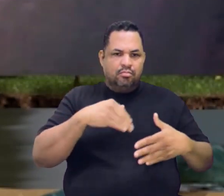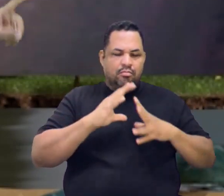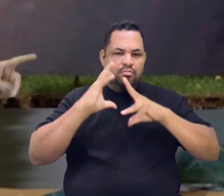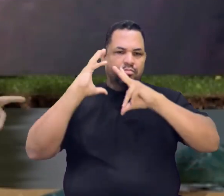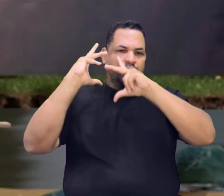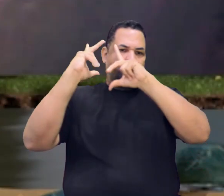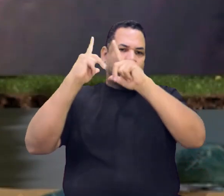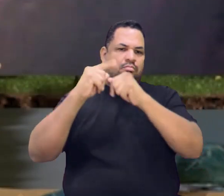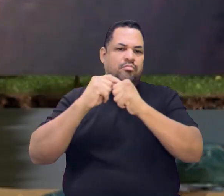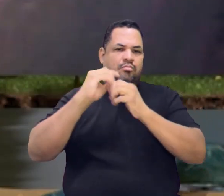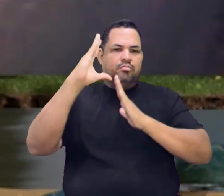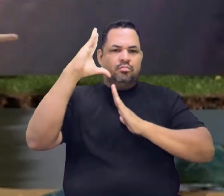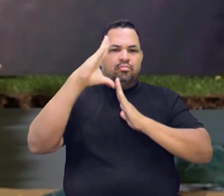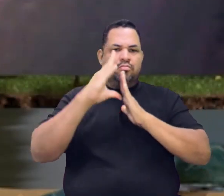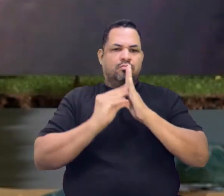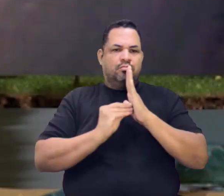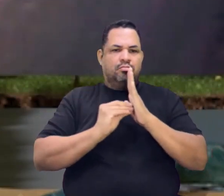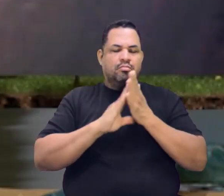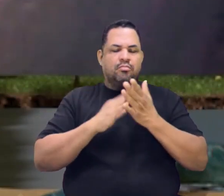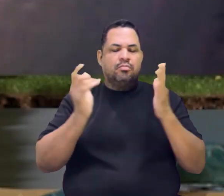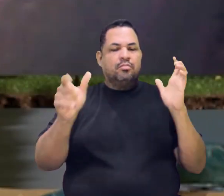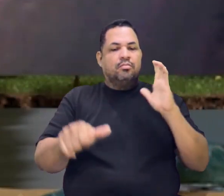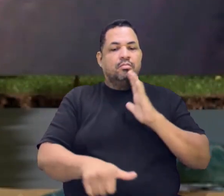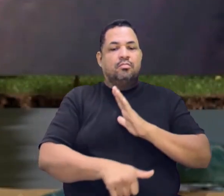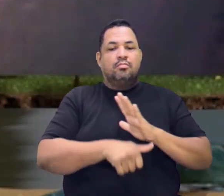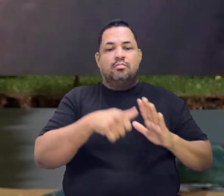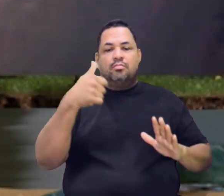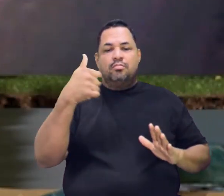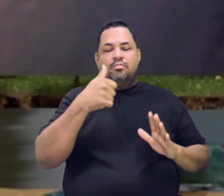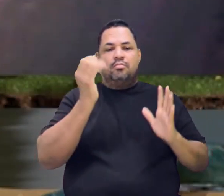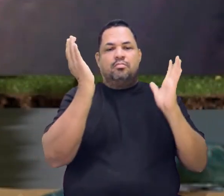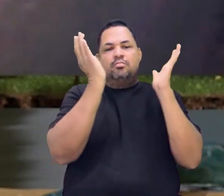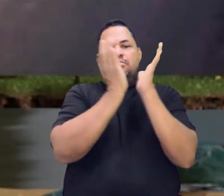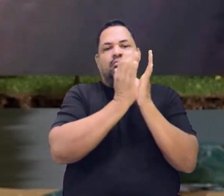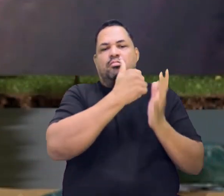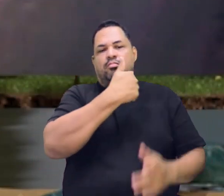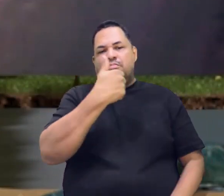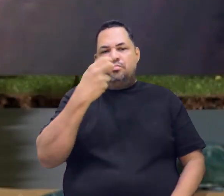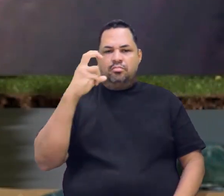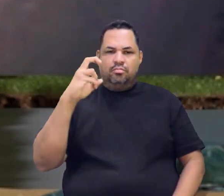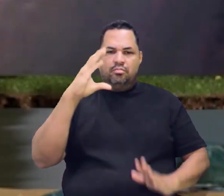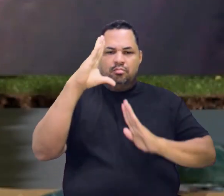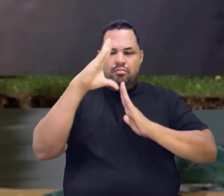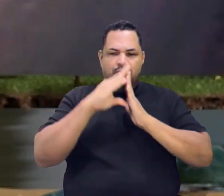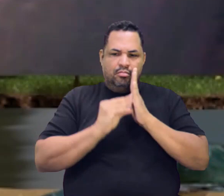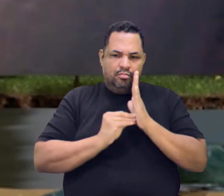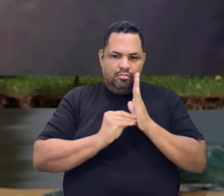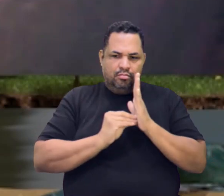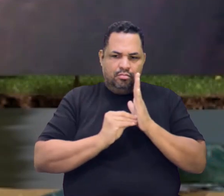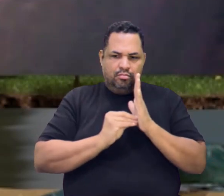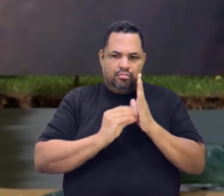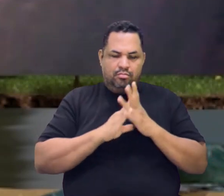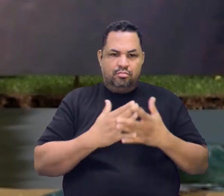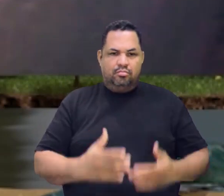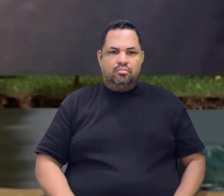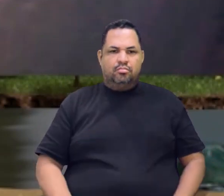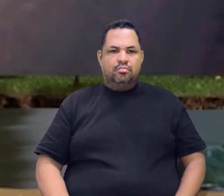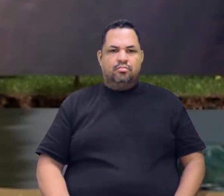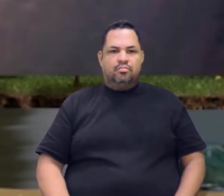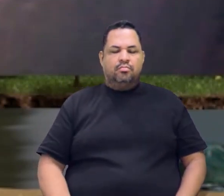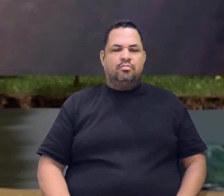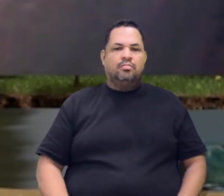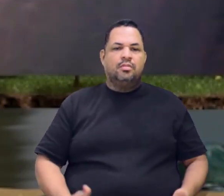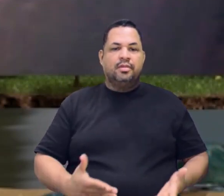são todos os conteúdos da primeira unidade. 15 conteúdos. É isso mesmo, tá bom? É só para